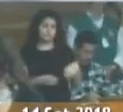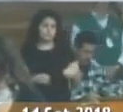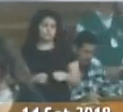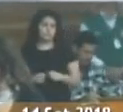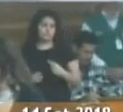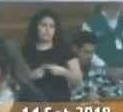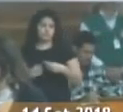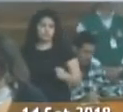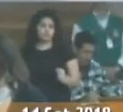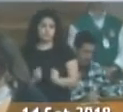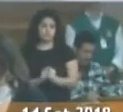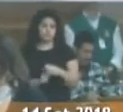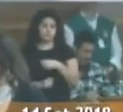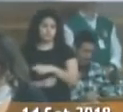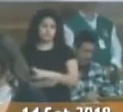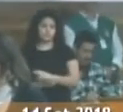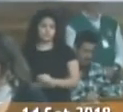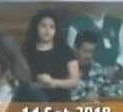parte dele.